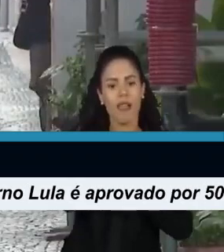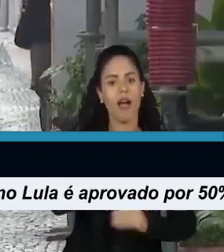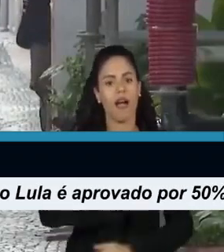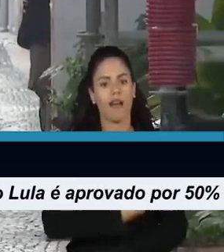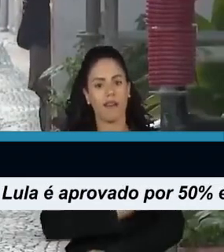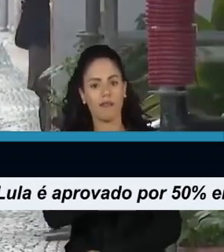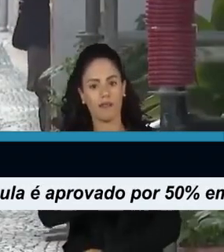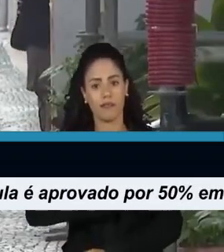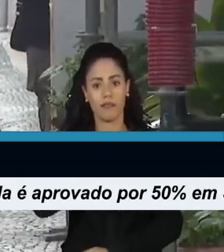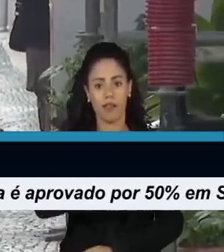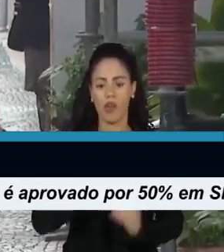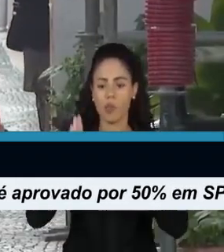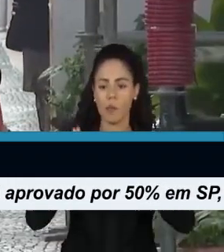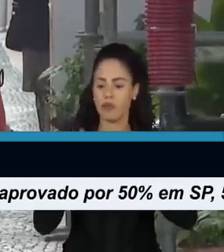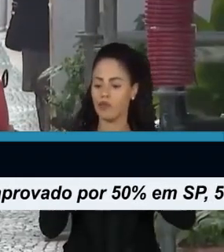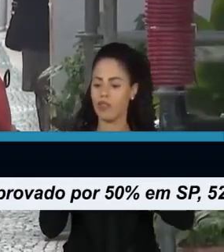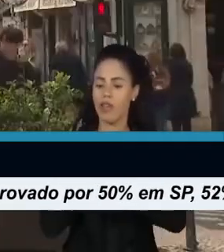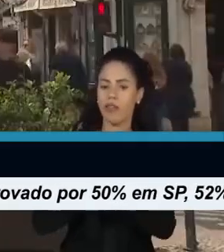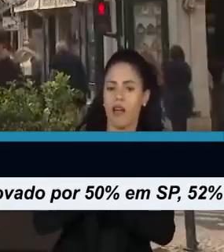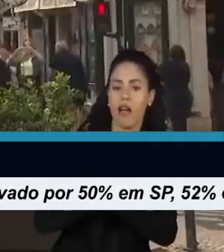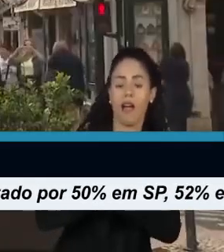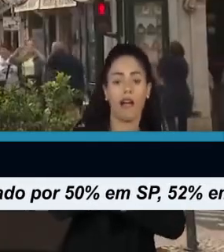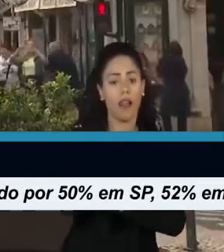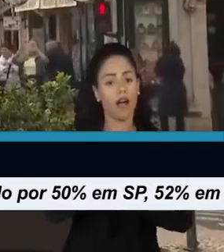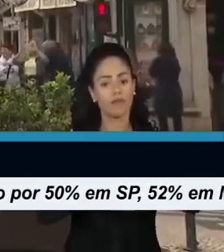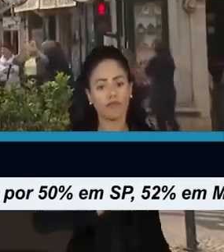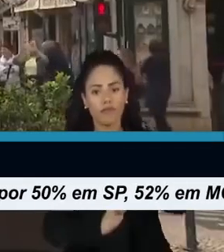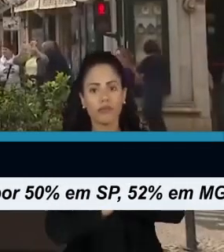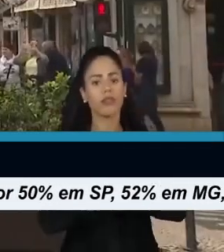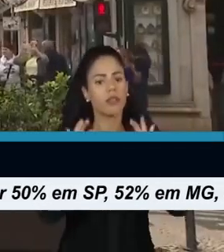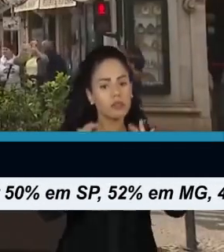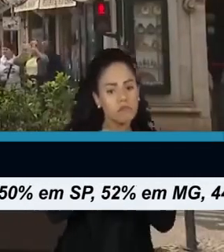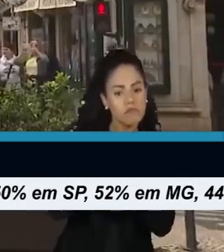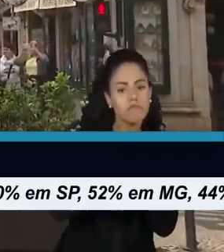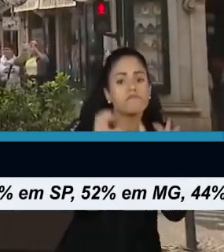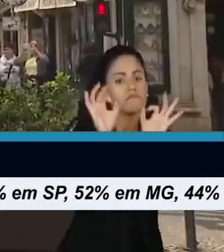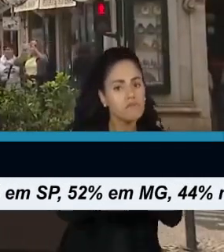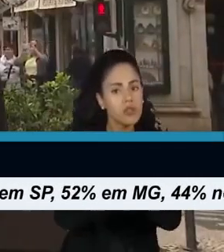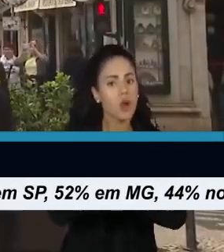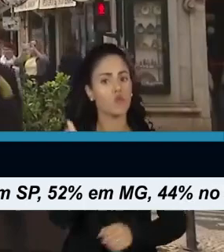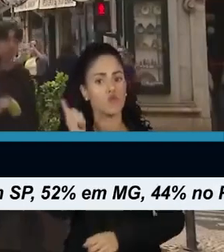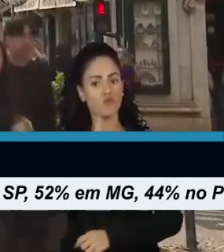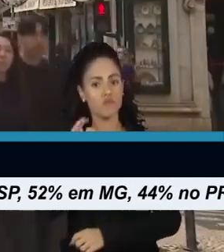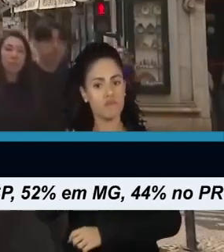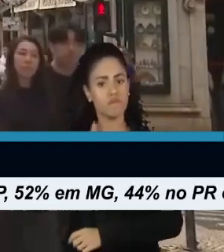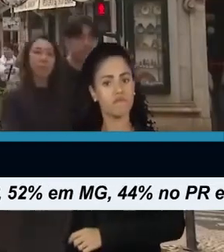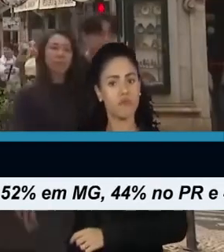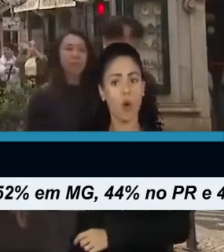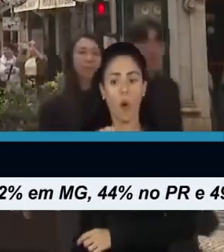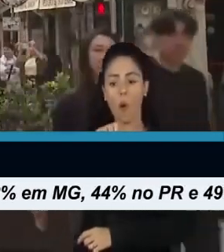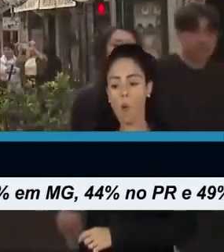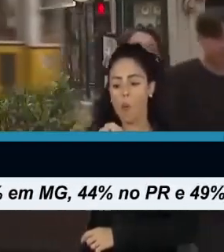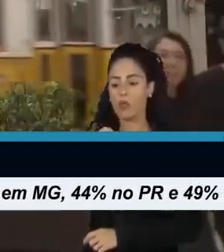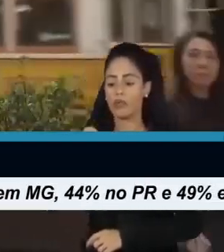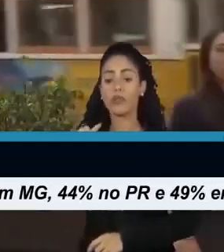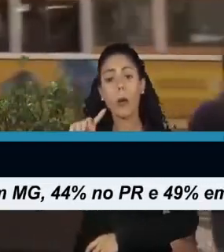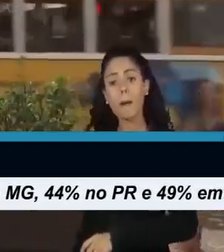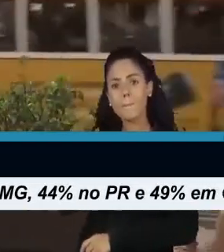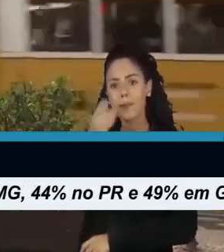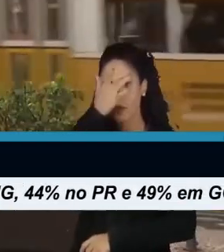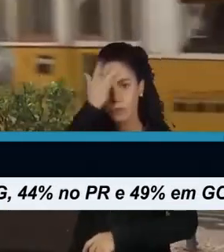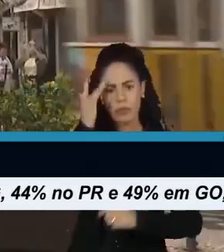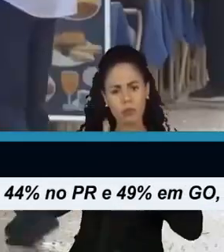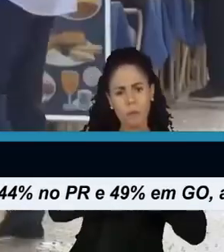Nos últimos 10 anos, a população imigrante regularizada duplicou. Já são mais de 800 mil